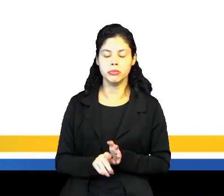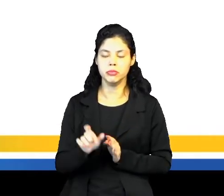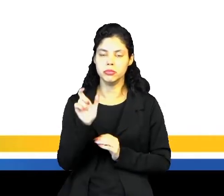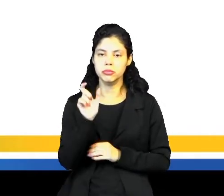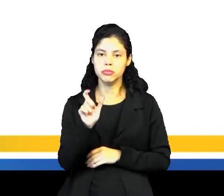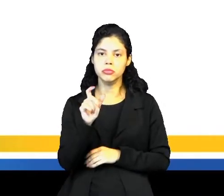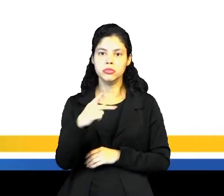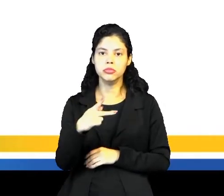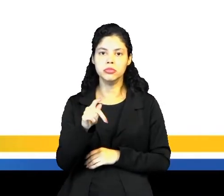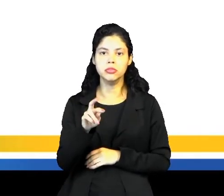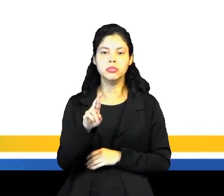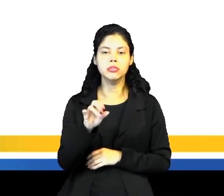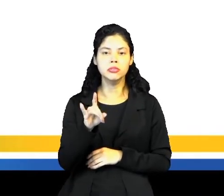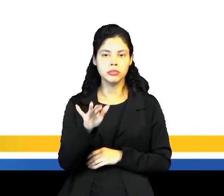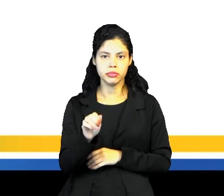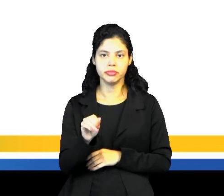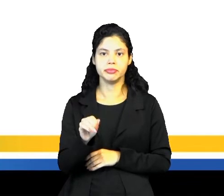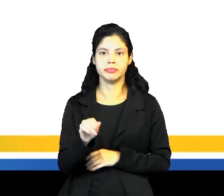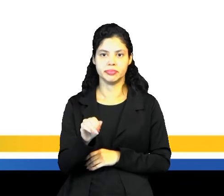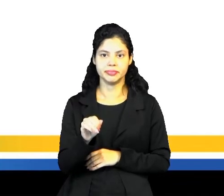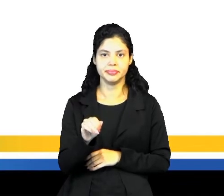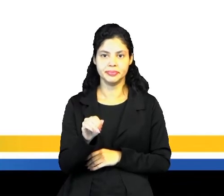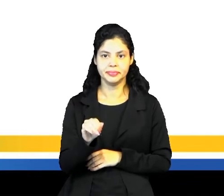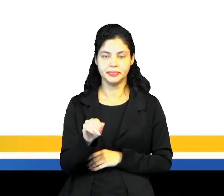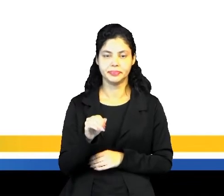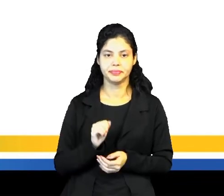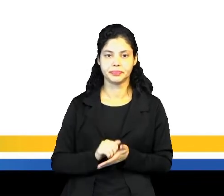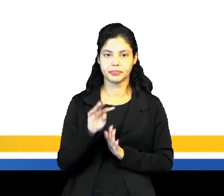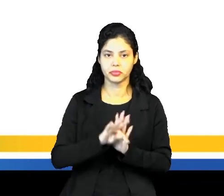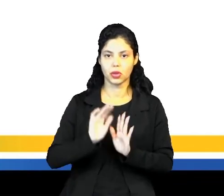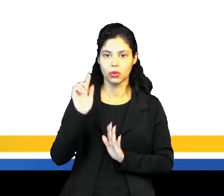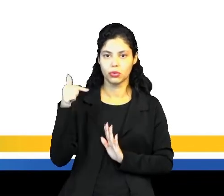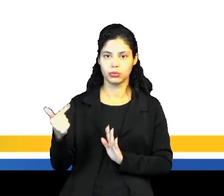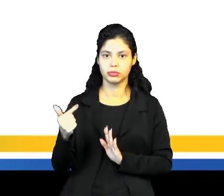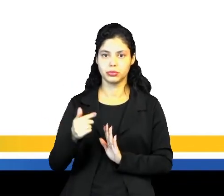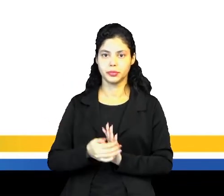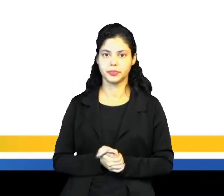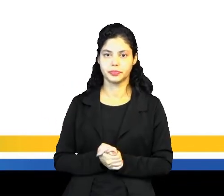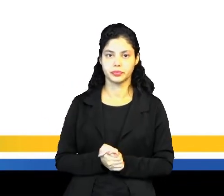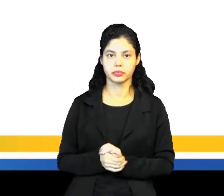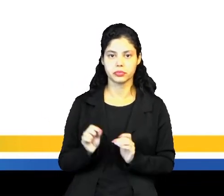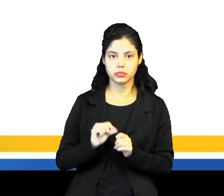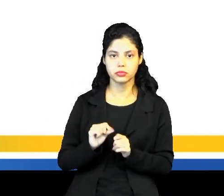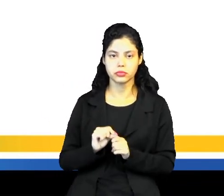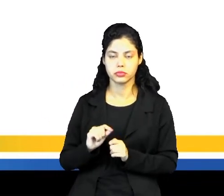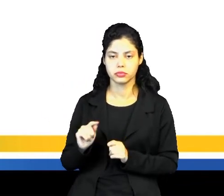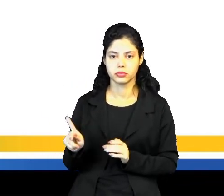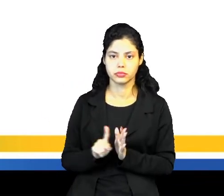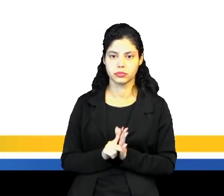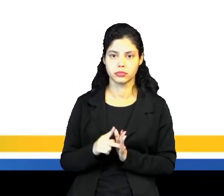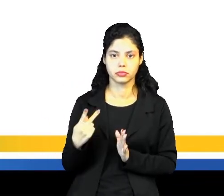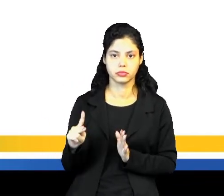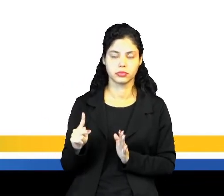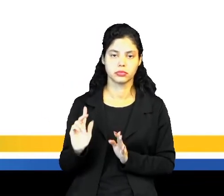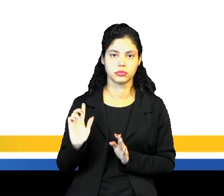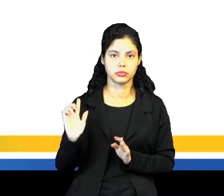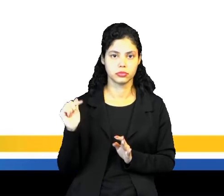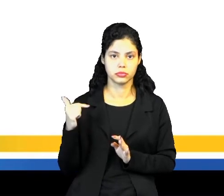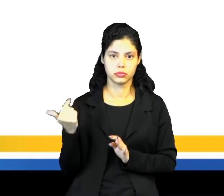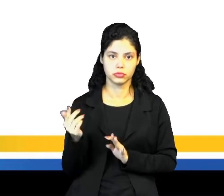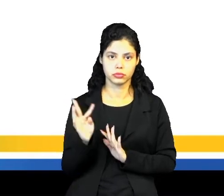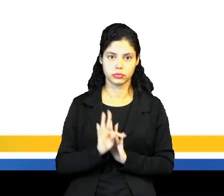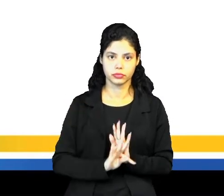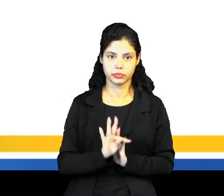né? Ou seja, ele pegou meio que o texto de autor para produzir o seu, né? Ele se inspirou em